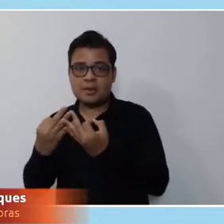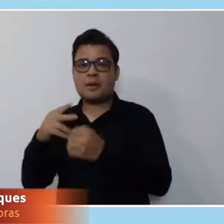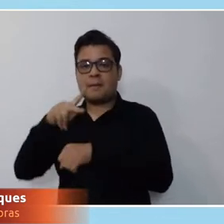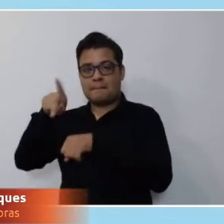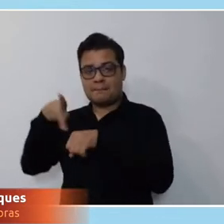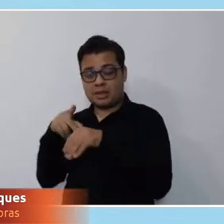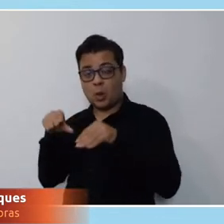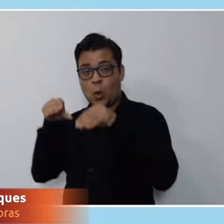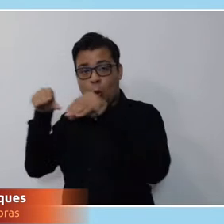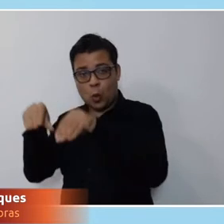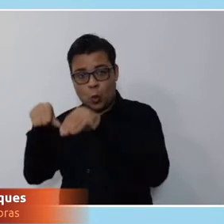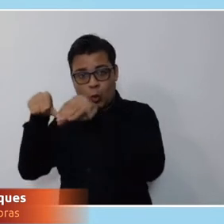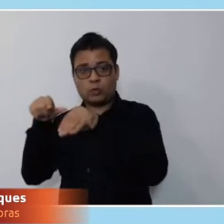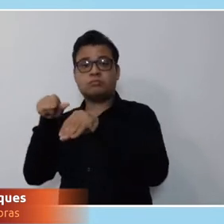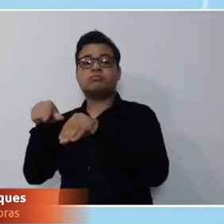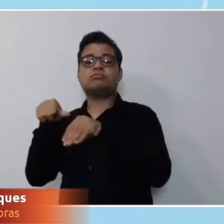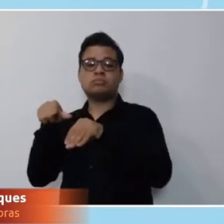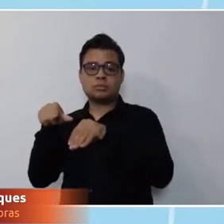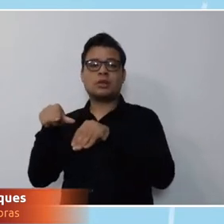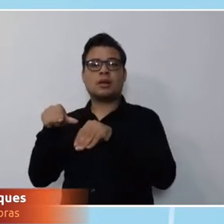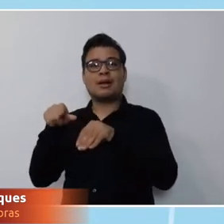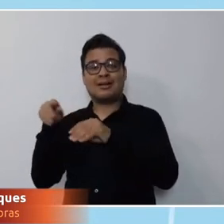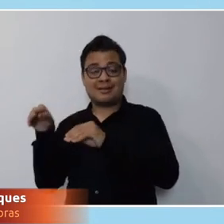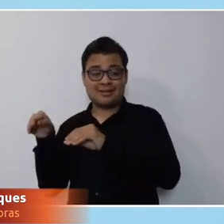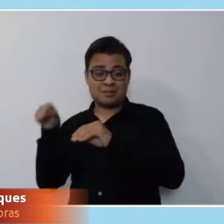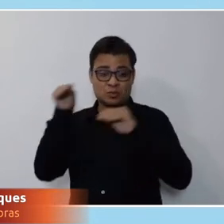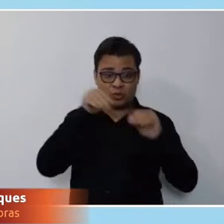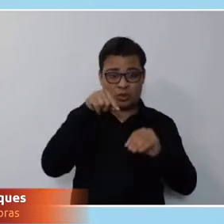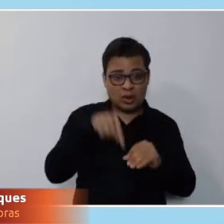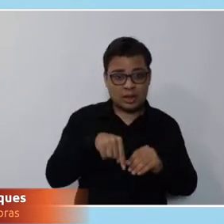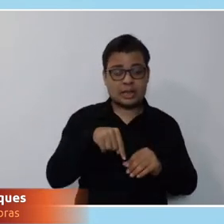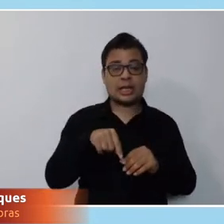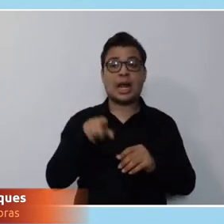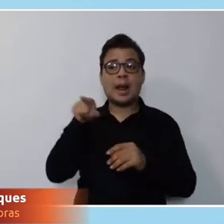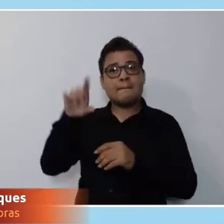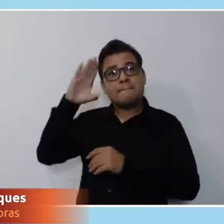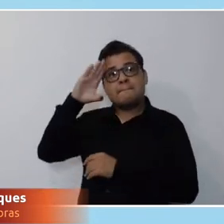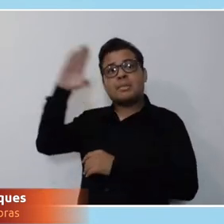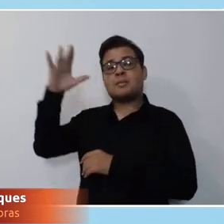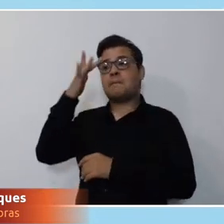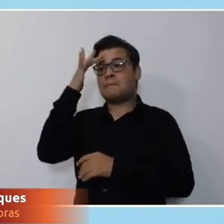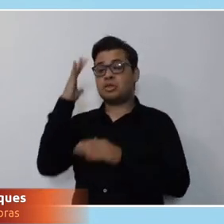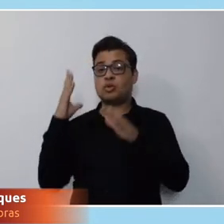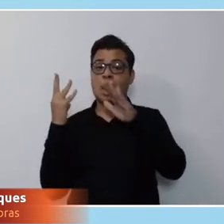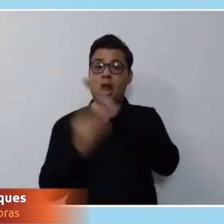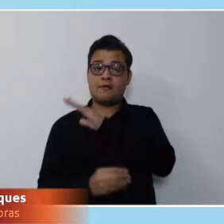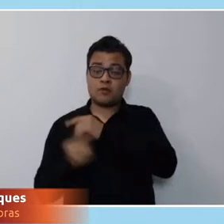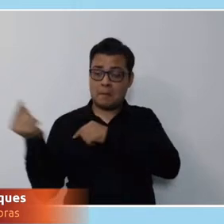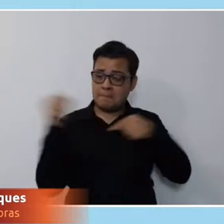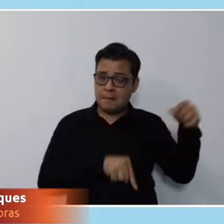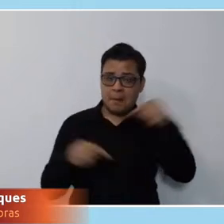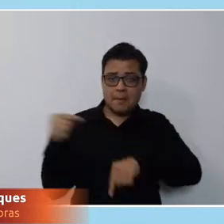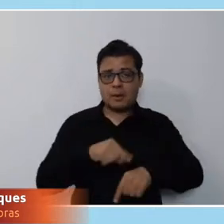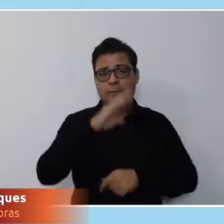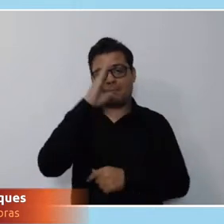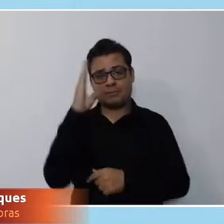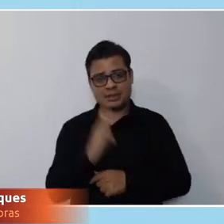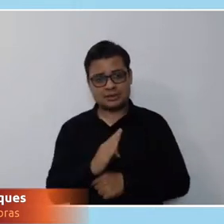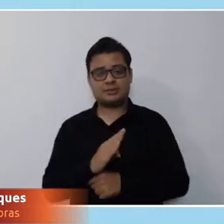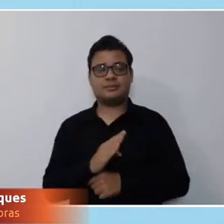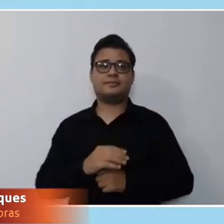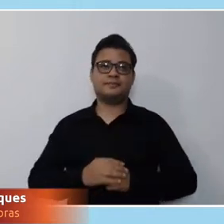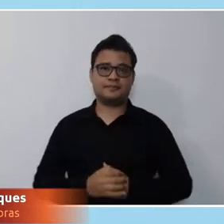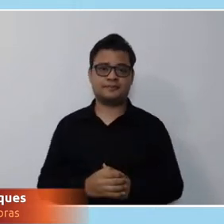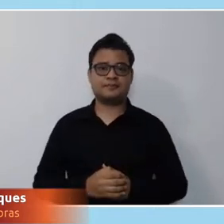países que mais têm refugiados aqui no Brasil e é o principal país de onde saem refugiados da África para o Brasil. Mas